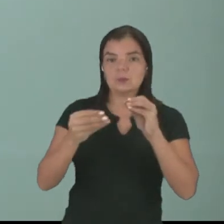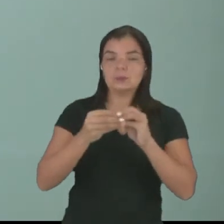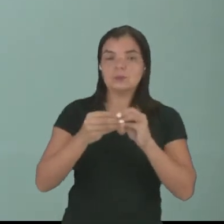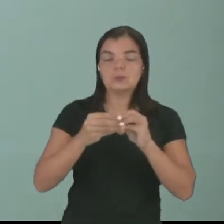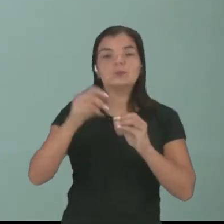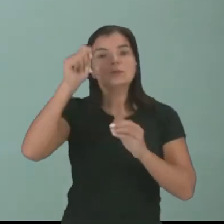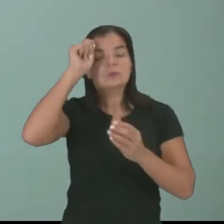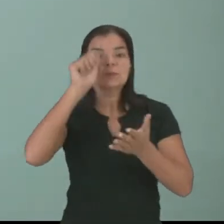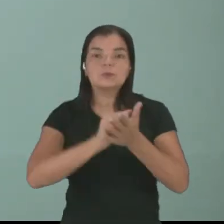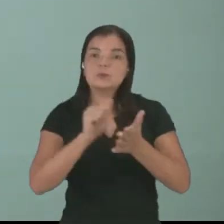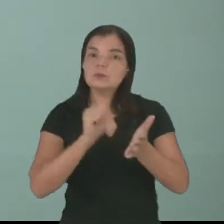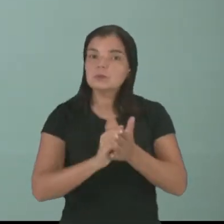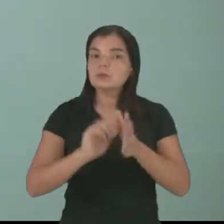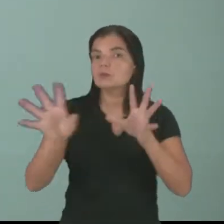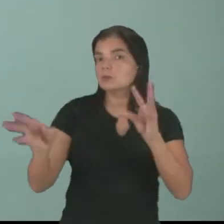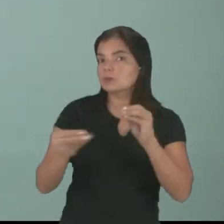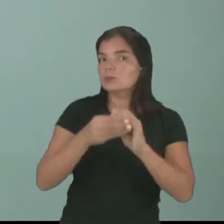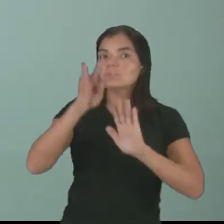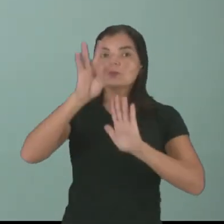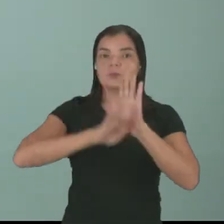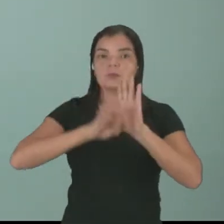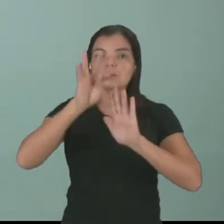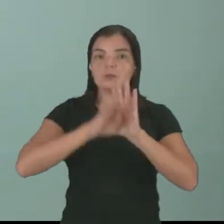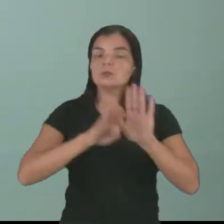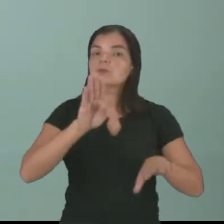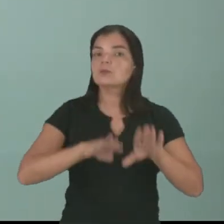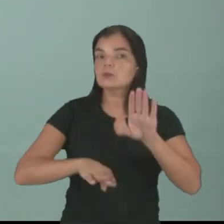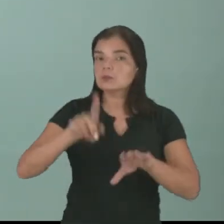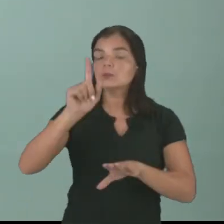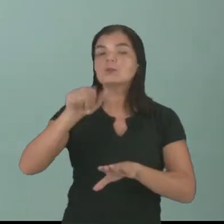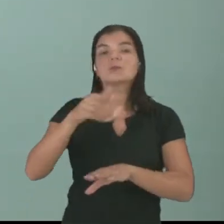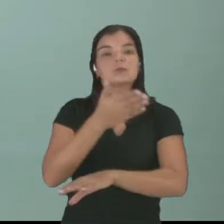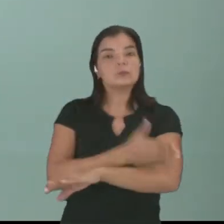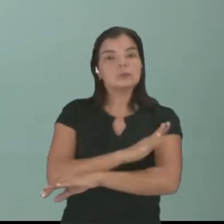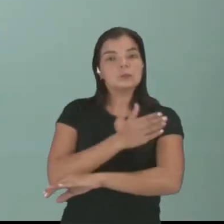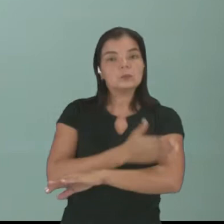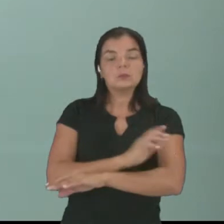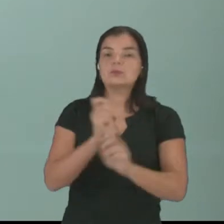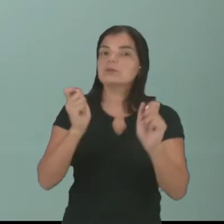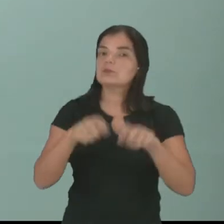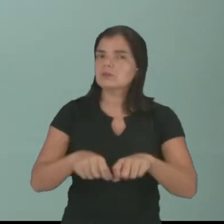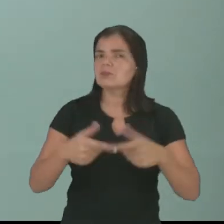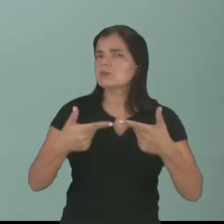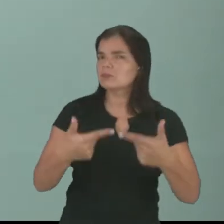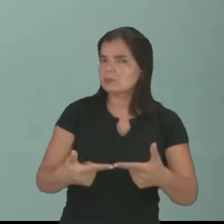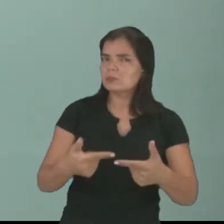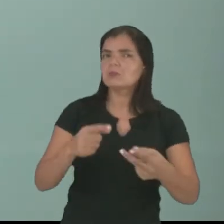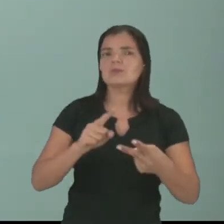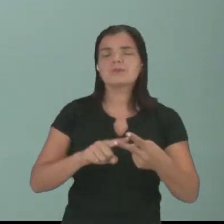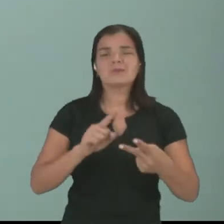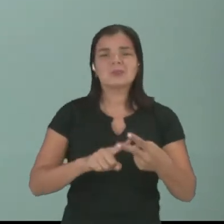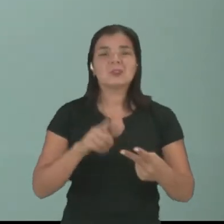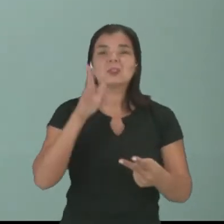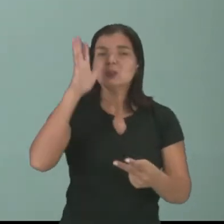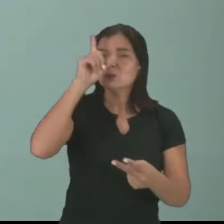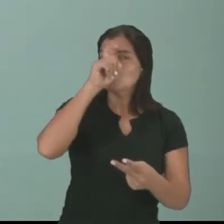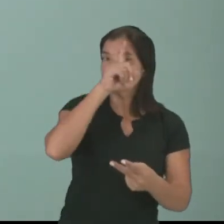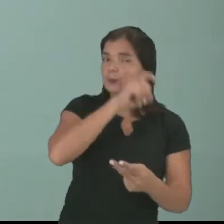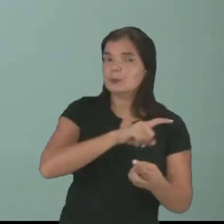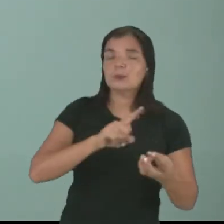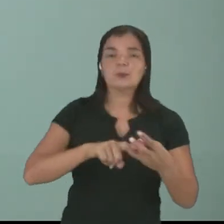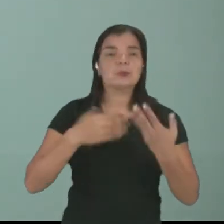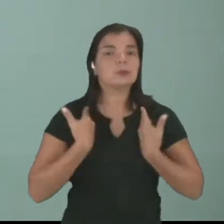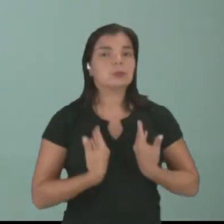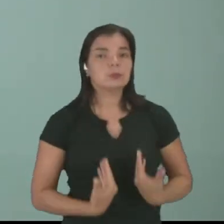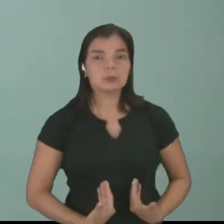obra, resumir um texto, muitas vezes é um exercício, pode ser chato, enfadonho, desgastante